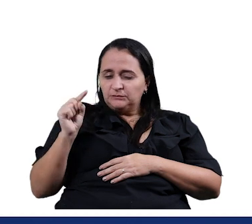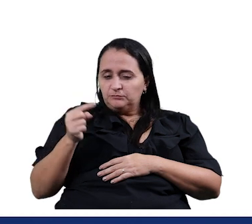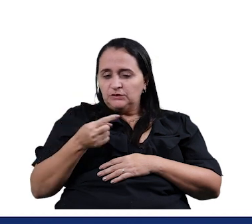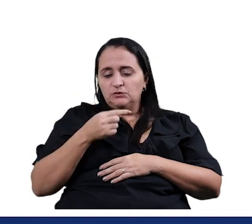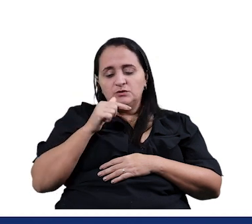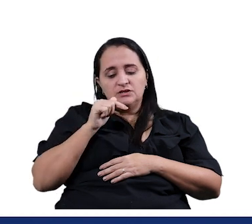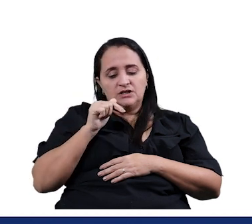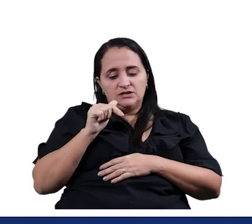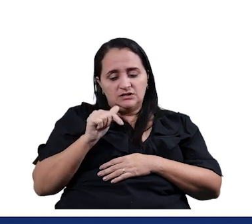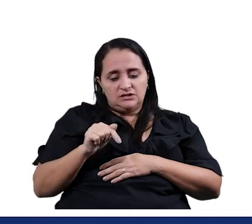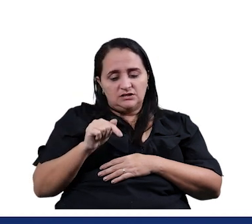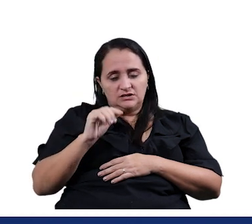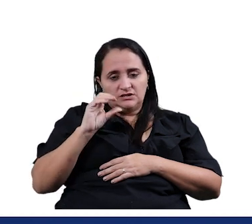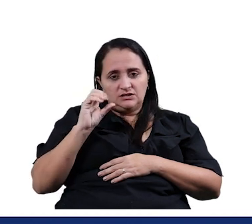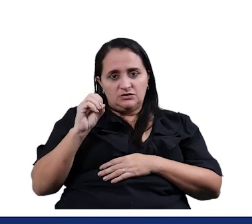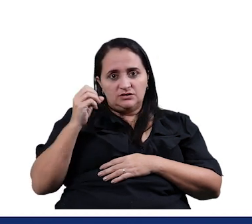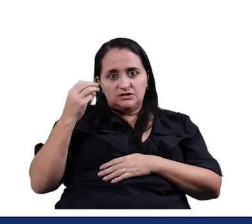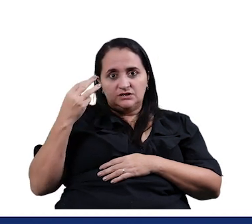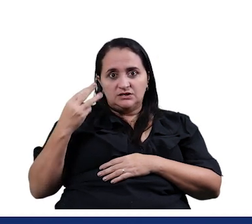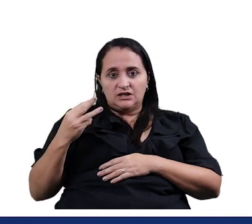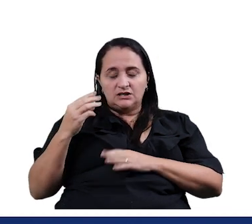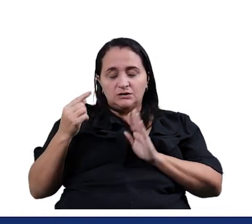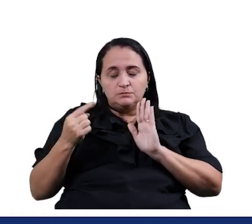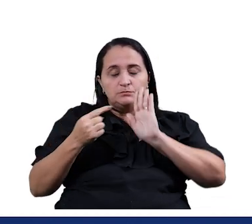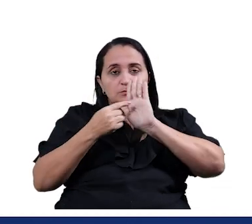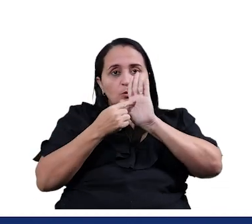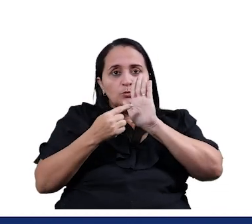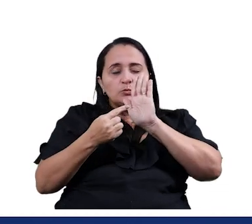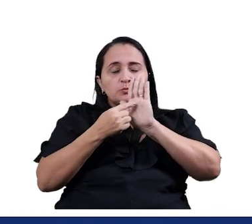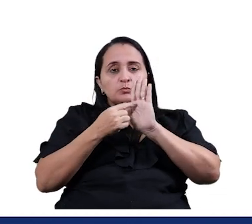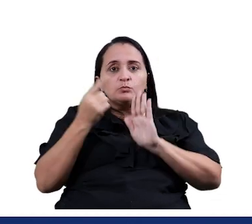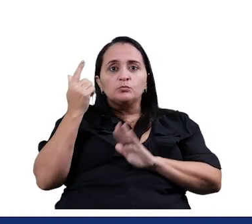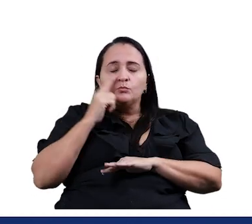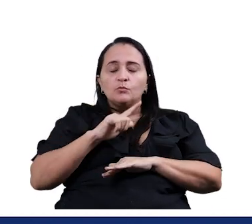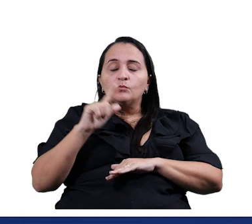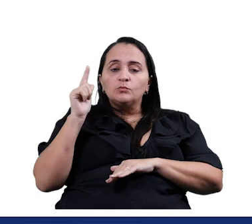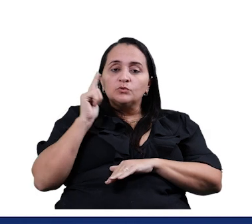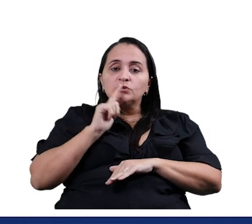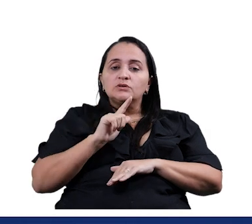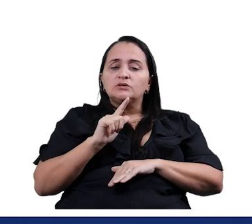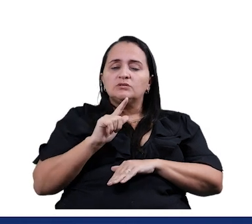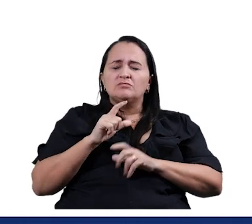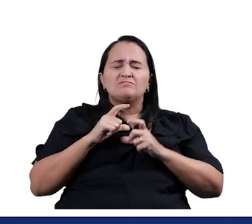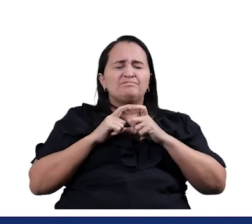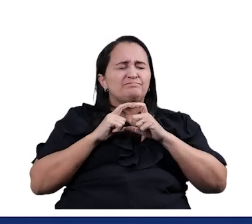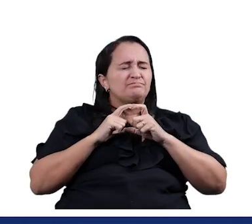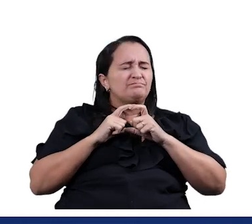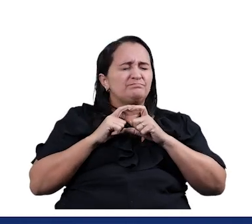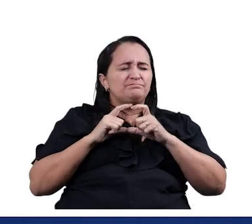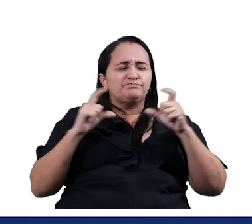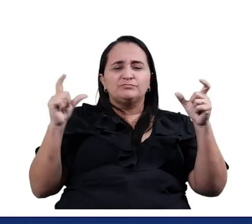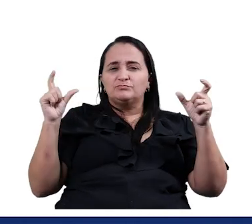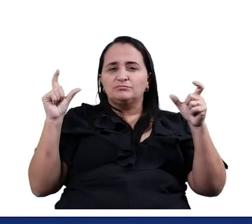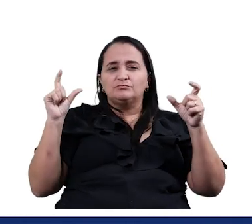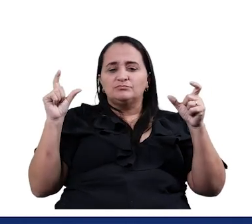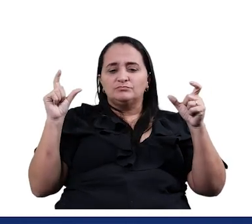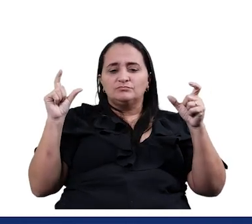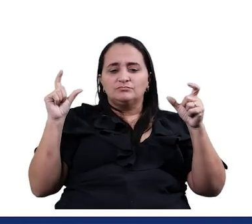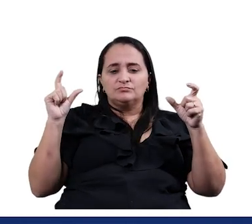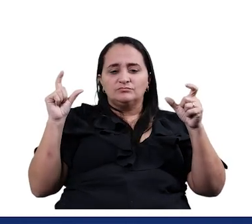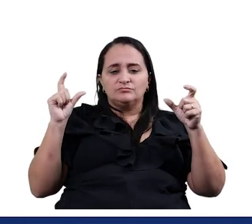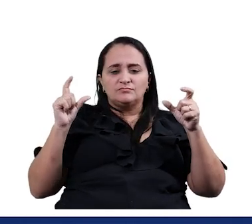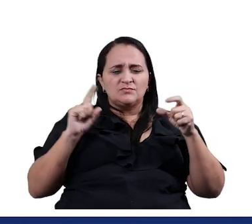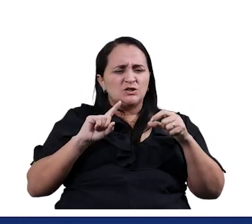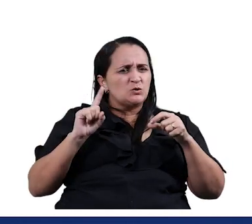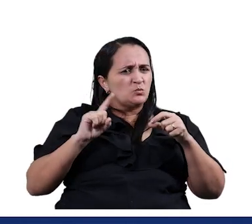49.703 pontos, ele é o recordista mundial em cestas.